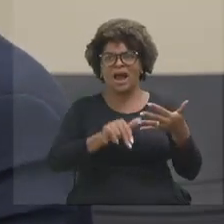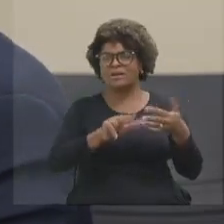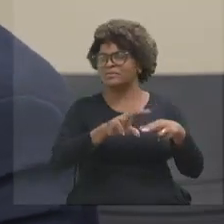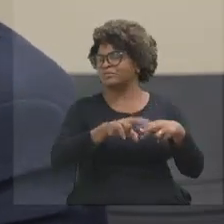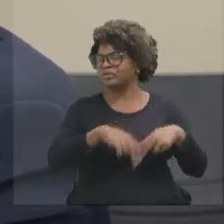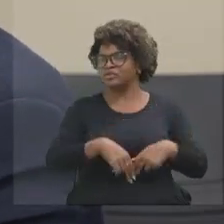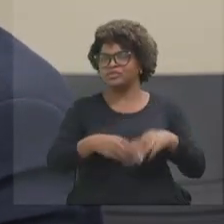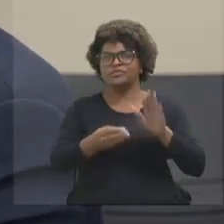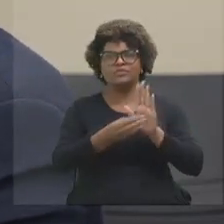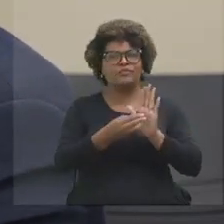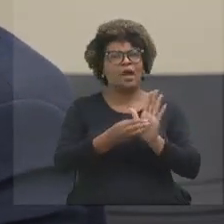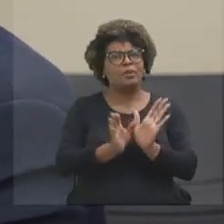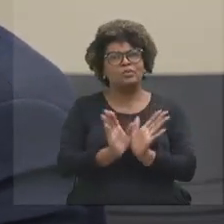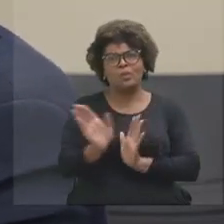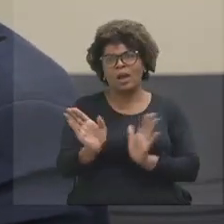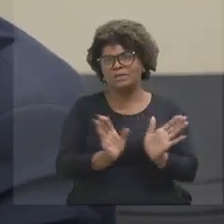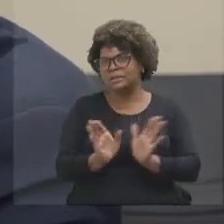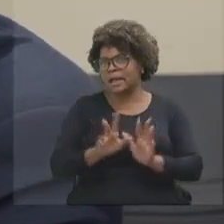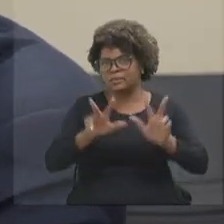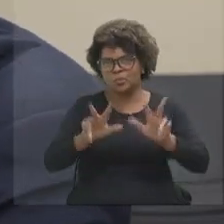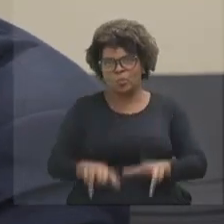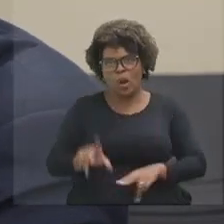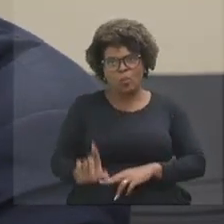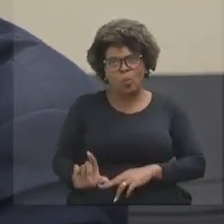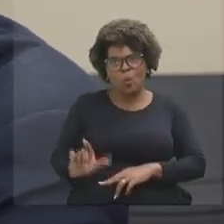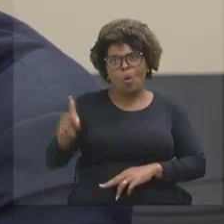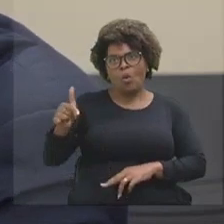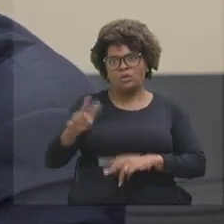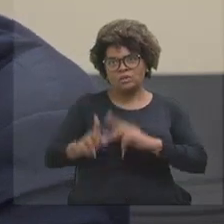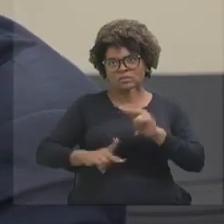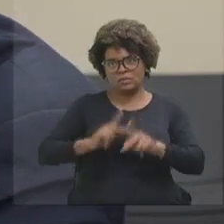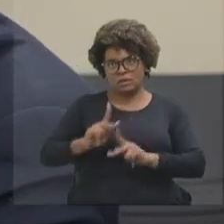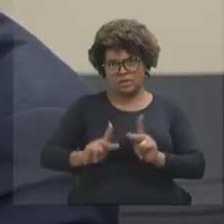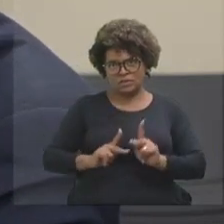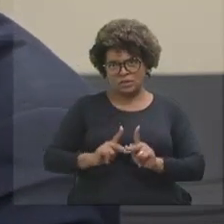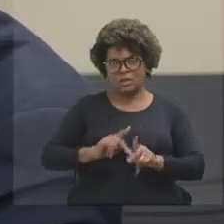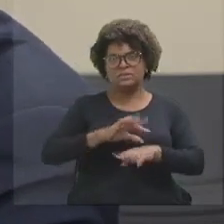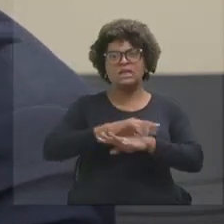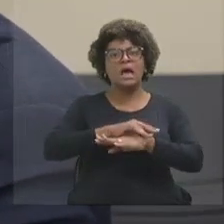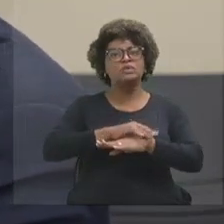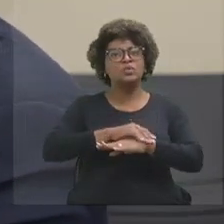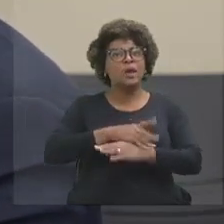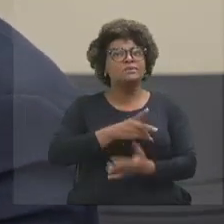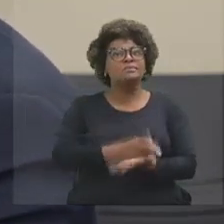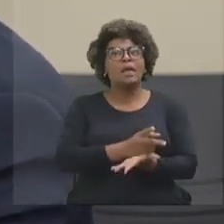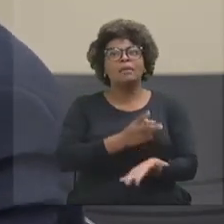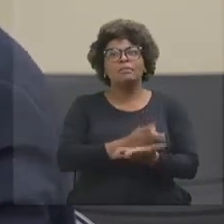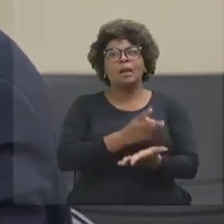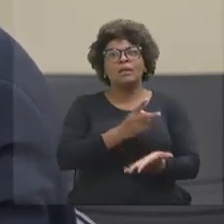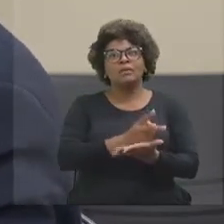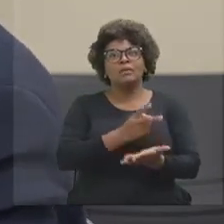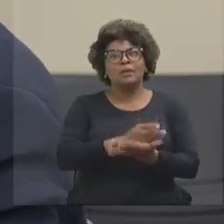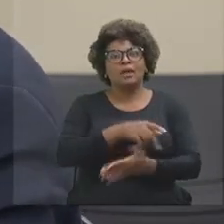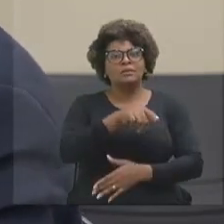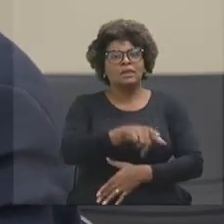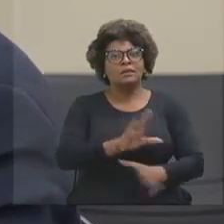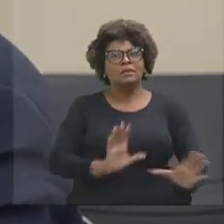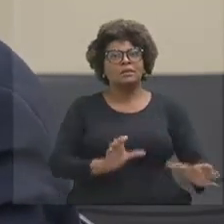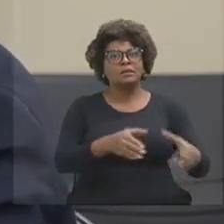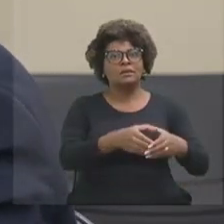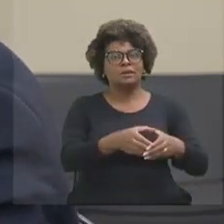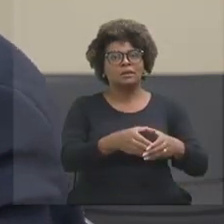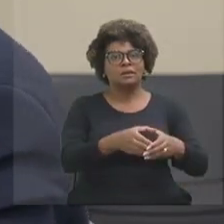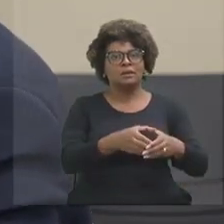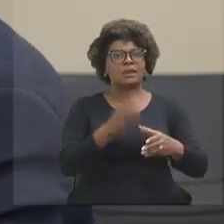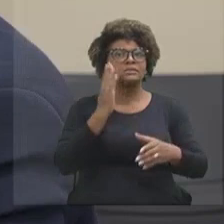como outras populações e temos doenças são mais prevalentes nessa população a gente sabe por exemplo que a doença falciforme é mais comum